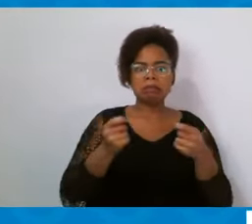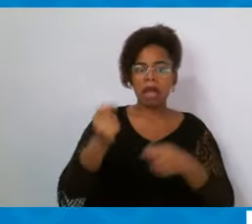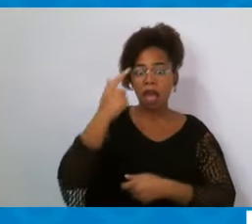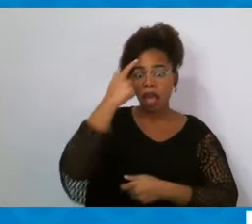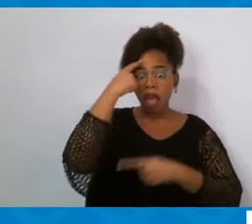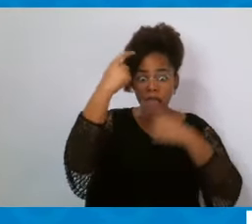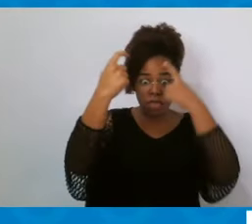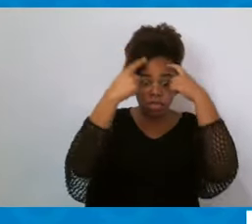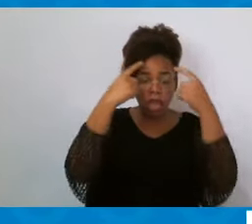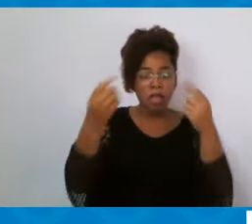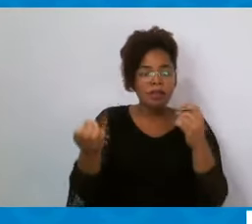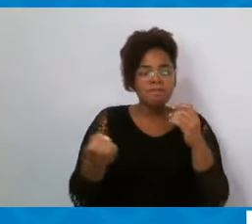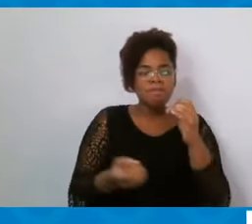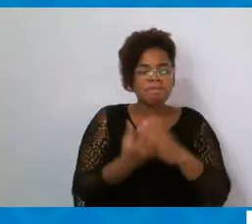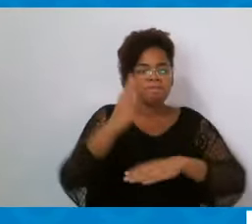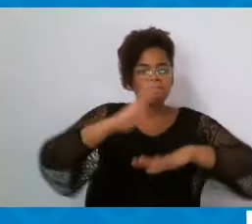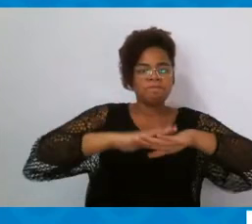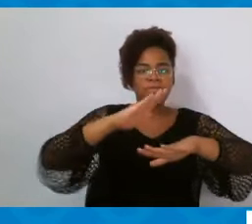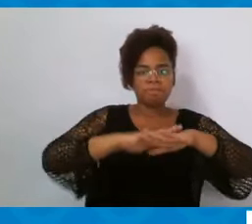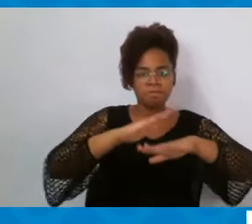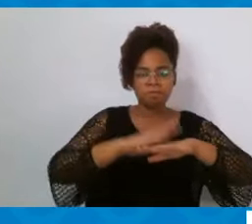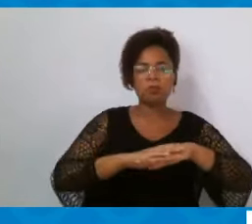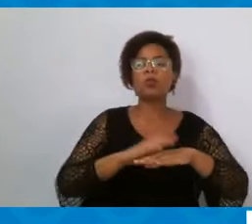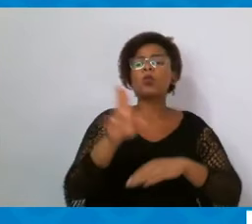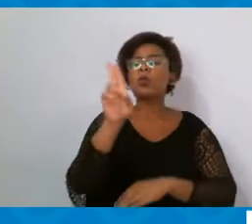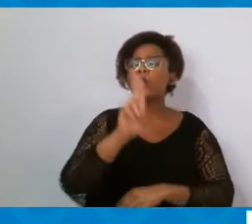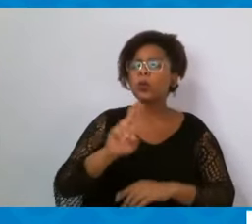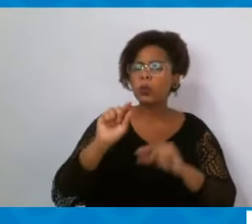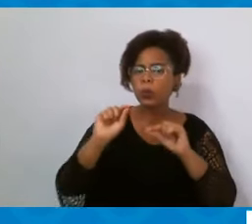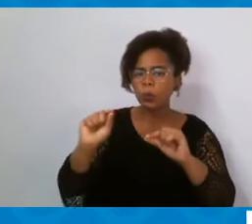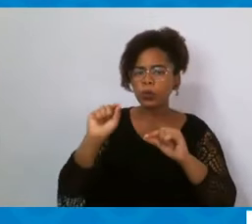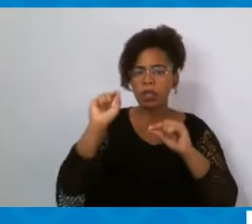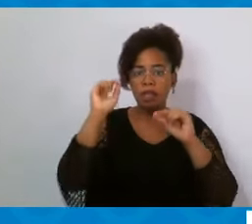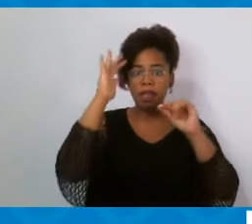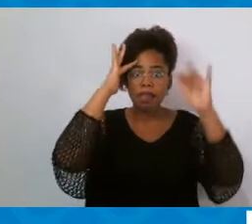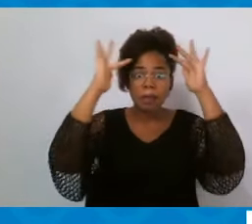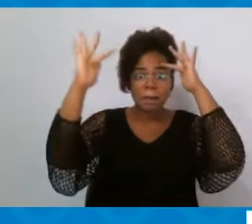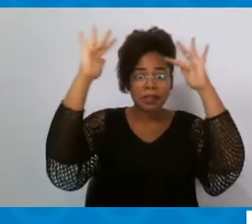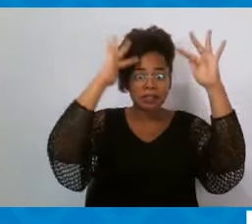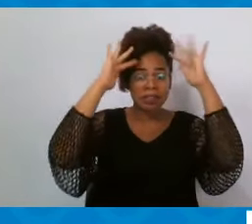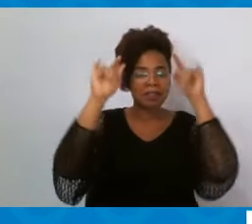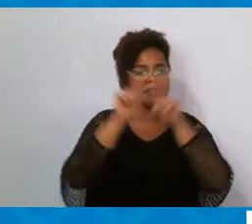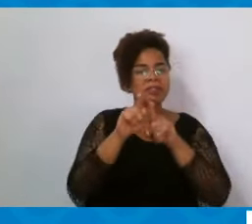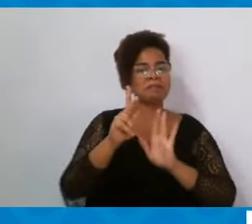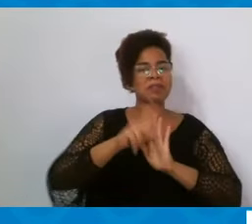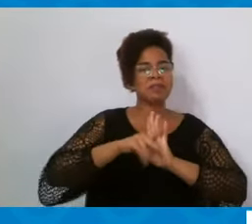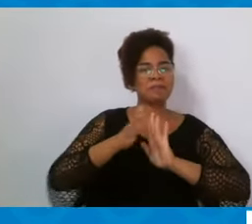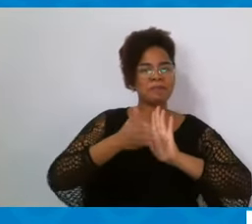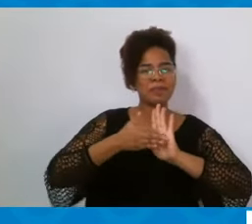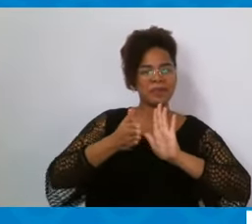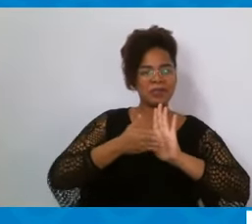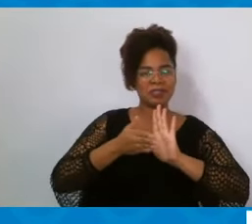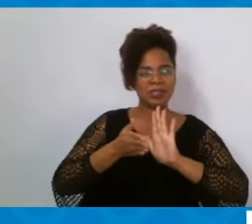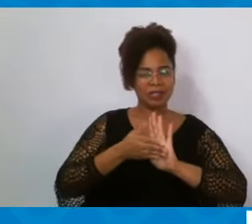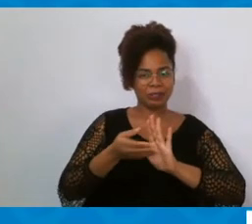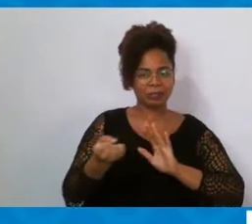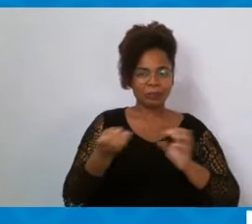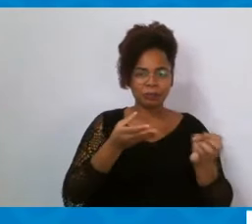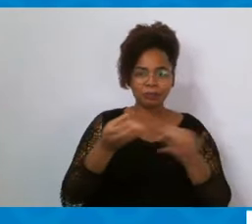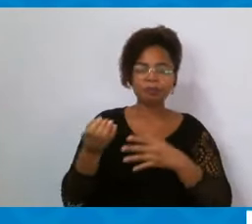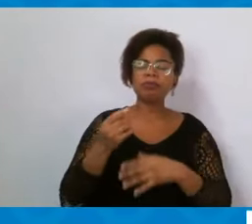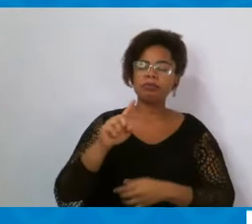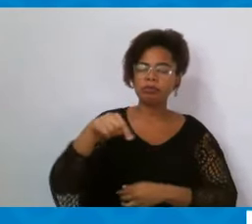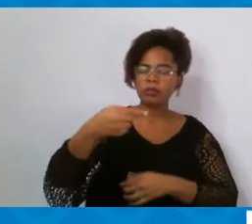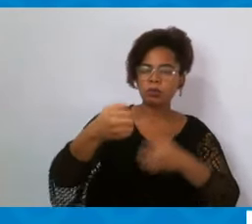Com base em processos imaginativos e projetos criativos. A gente vai falar sobre criatividade depois, né, Isabel, um pouquinho, porque